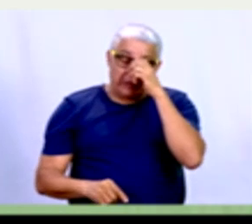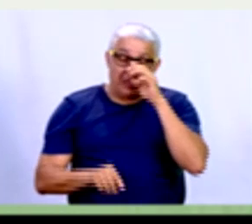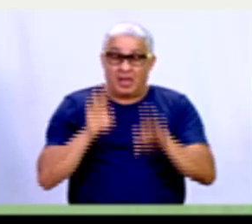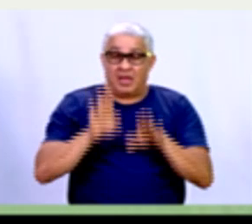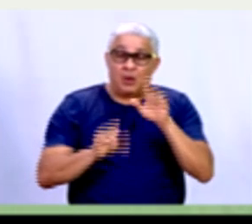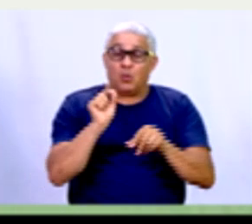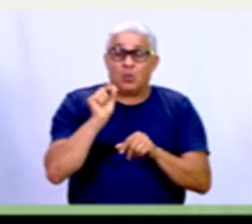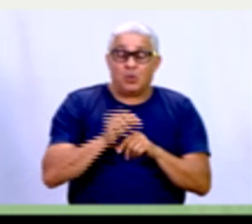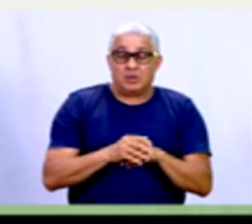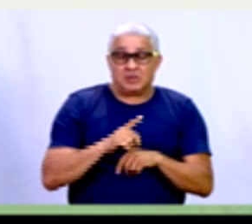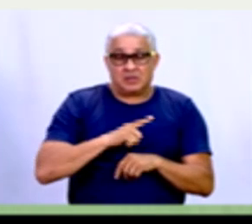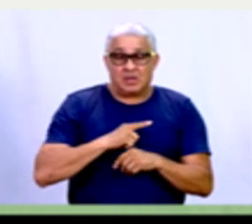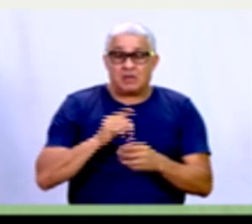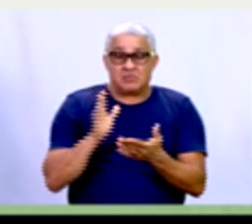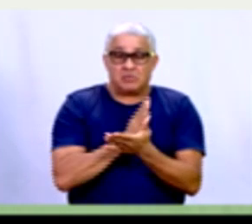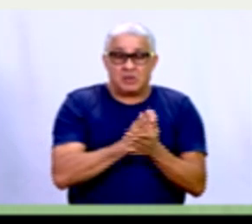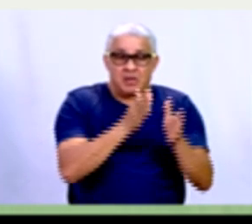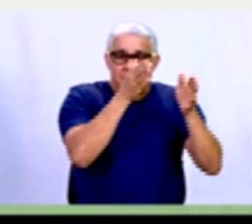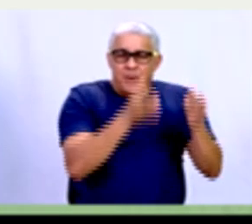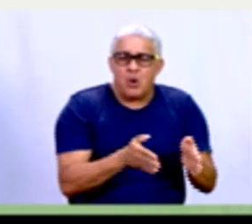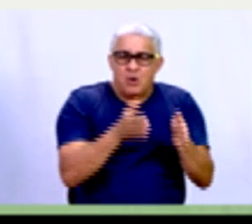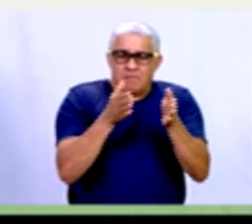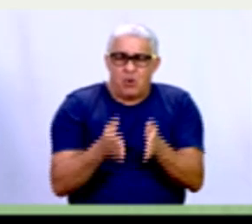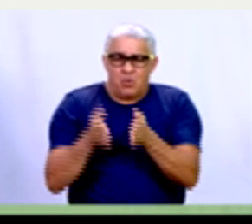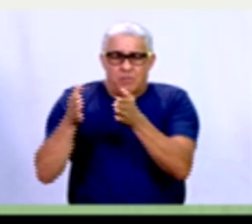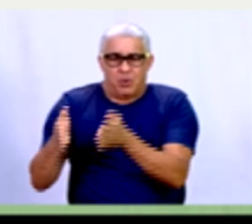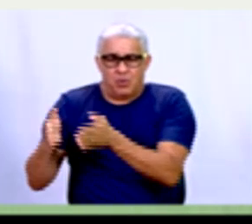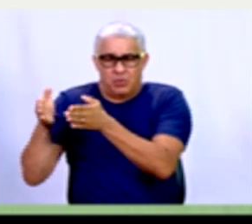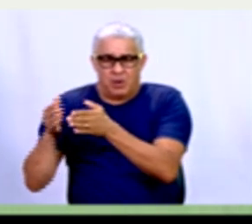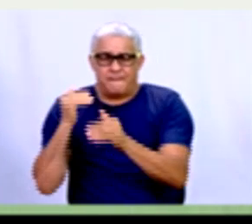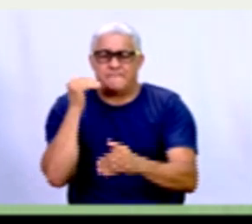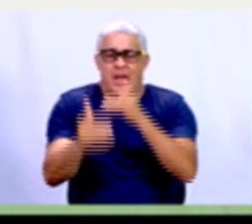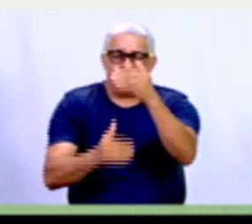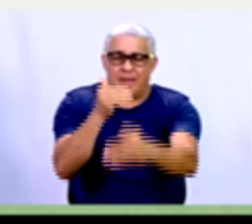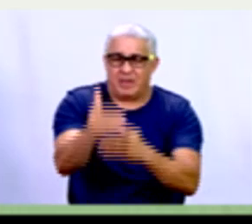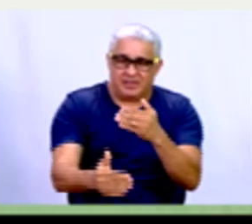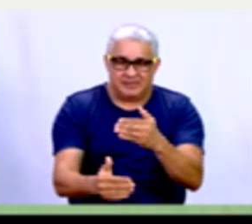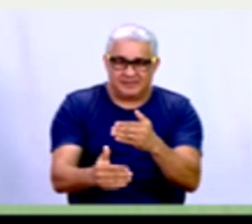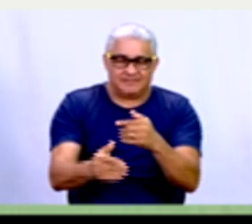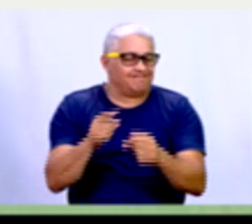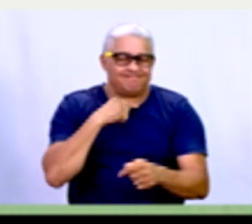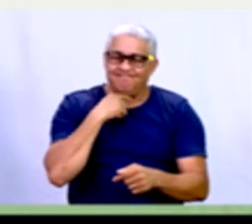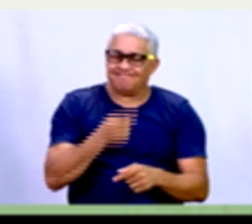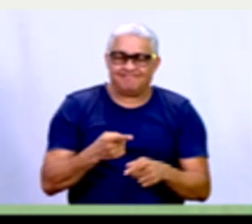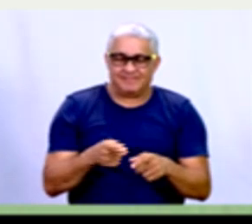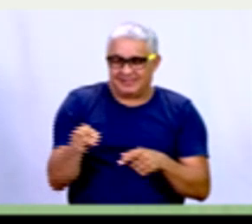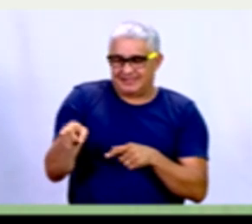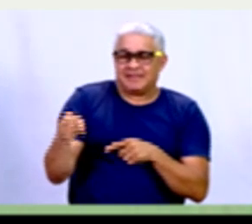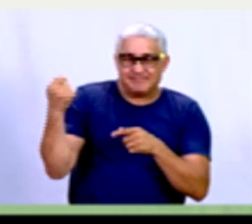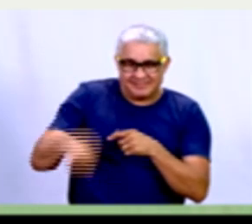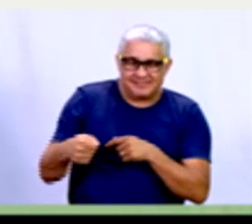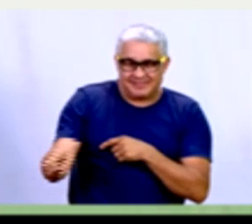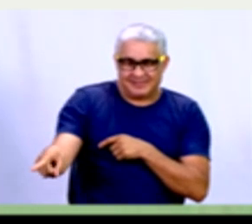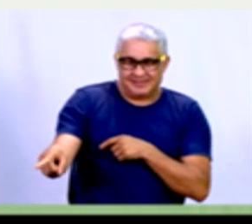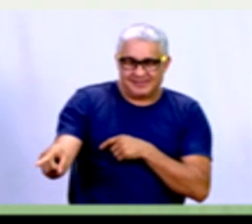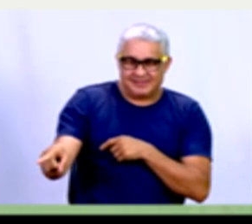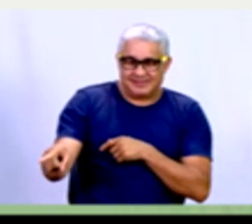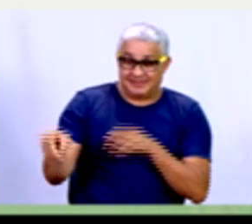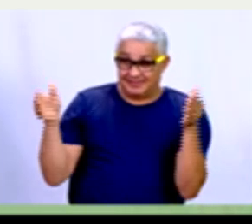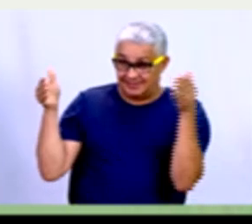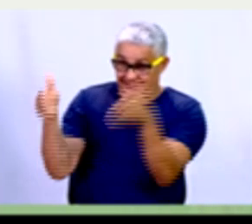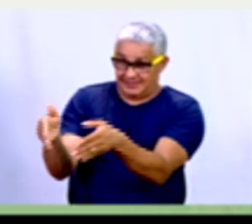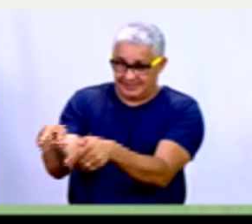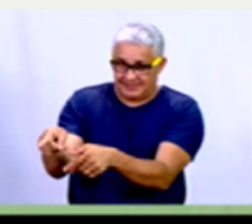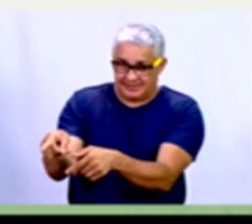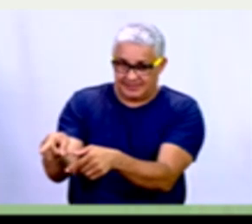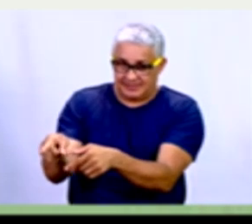eles possuem muitas etapas para serem progredidas para poder chegar no que o usuário está querendo.